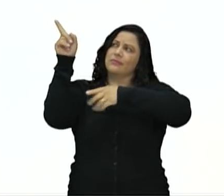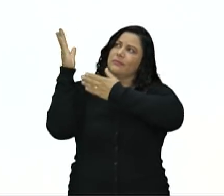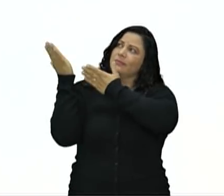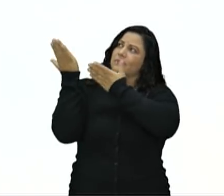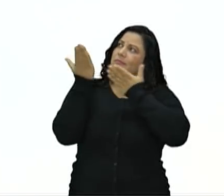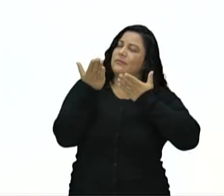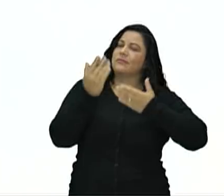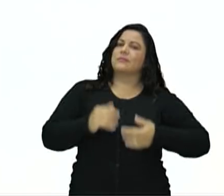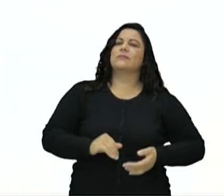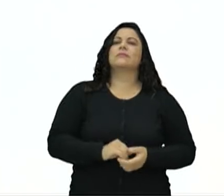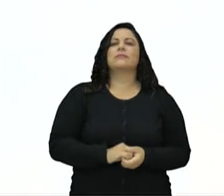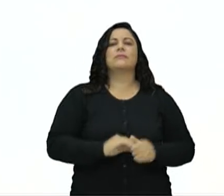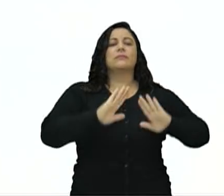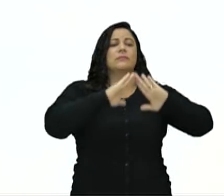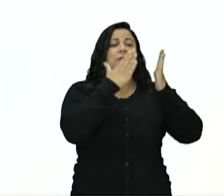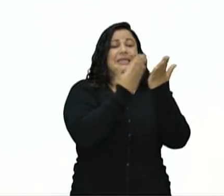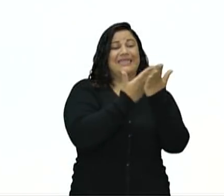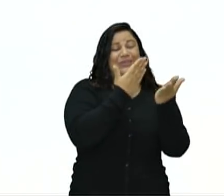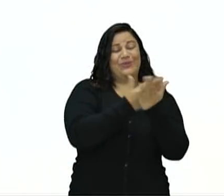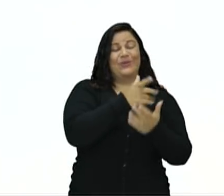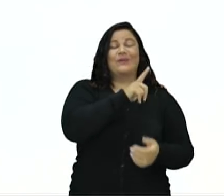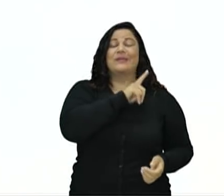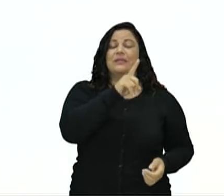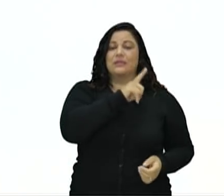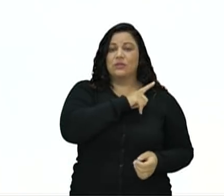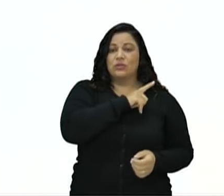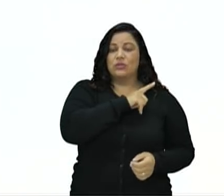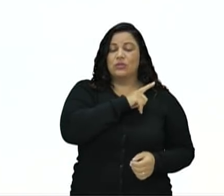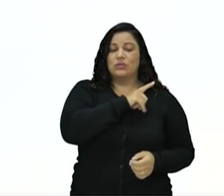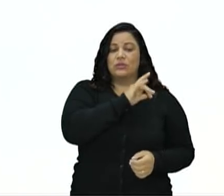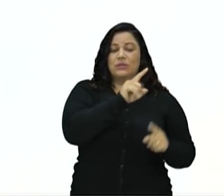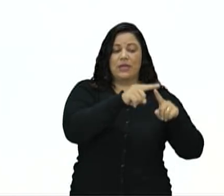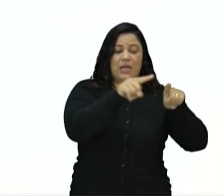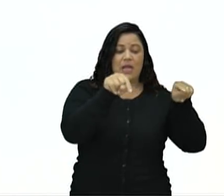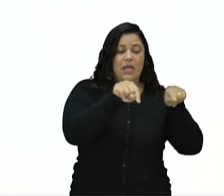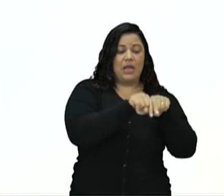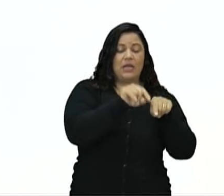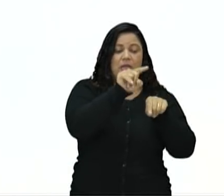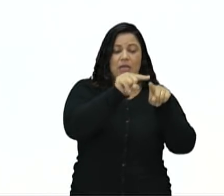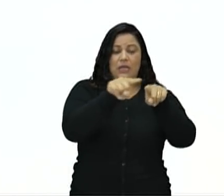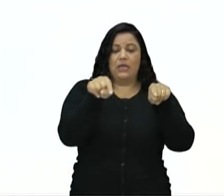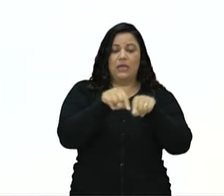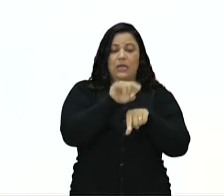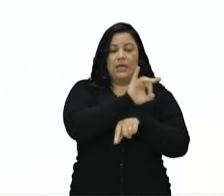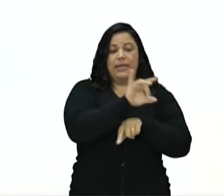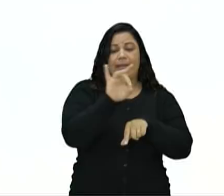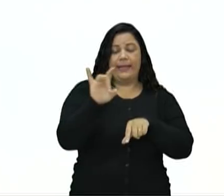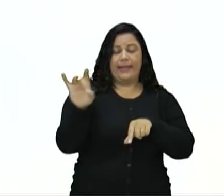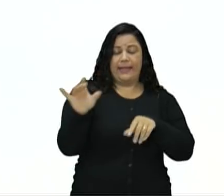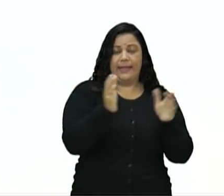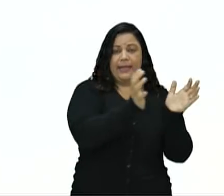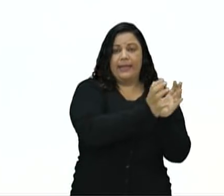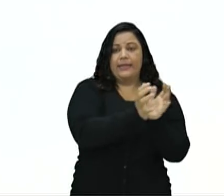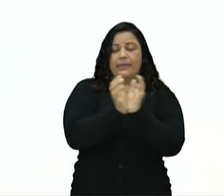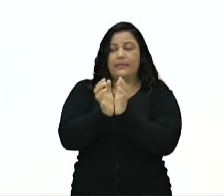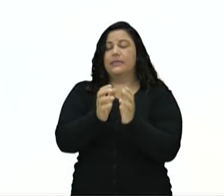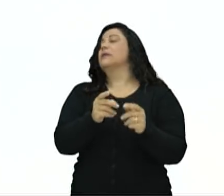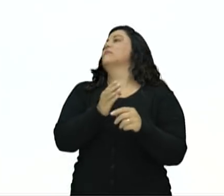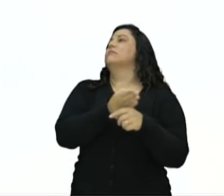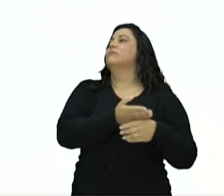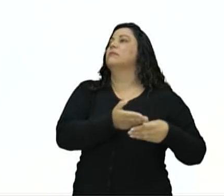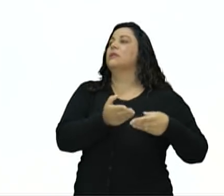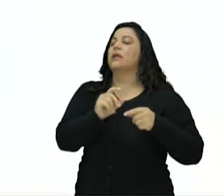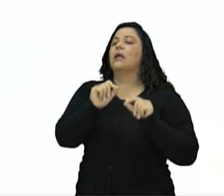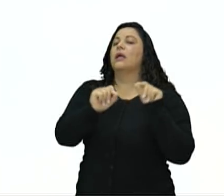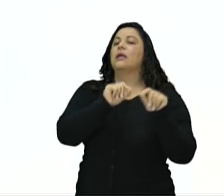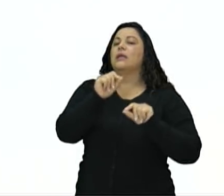escola tinha o dia de cada turma ir à biblioteca. E aí lembro-me de como era a tia da sala de leitura, sua saia latá.